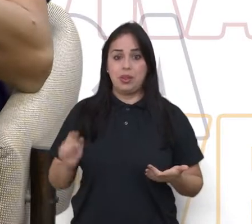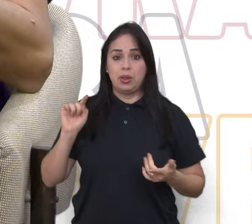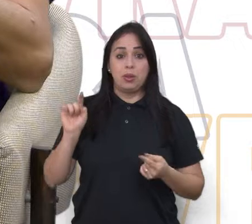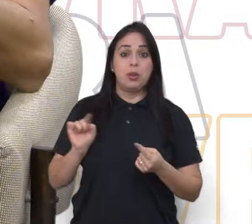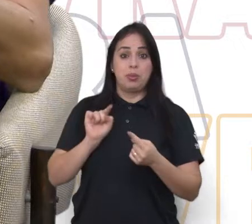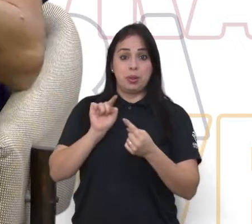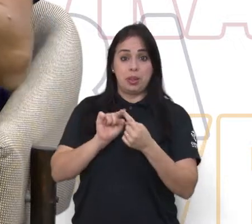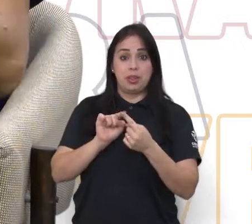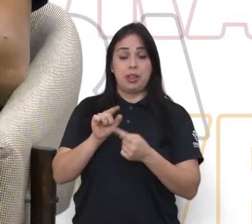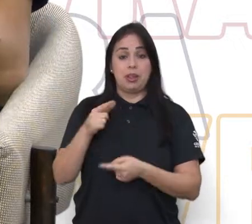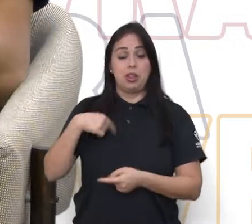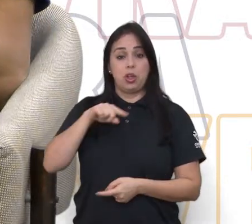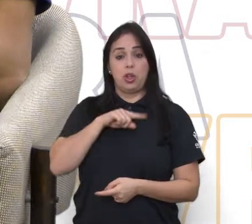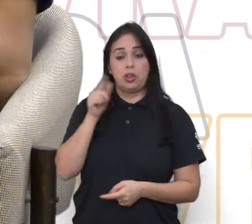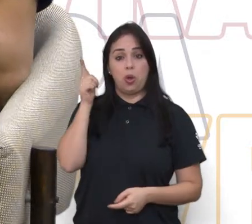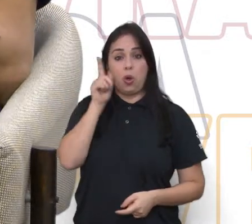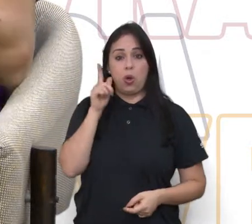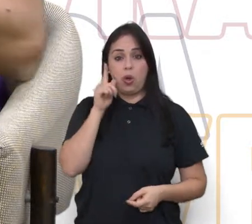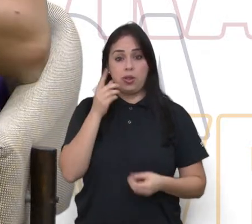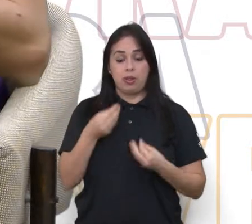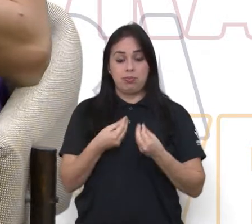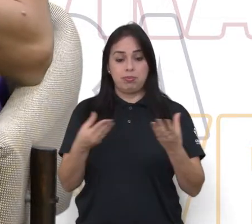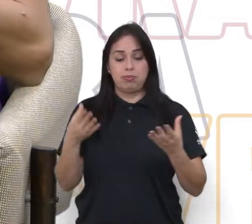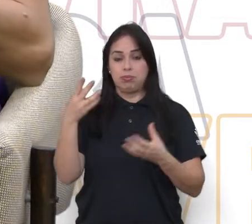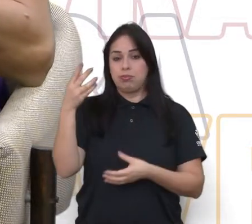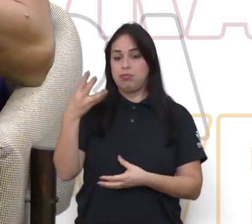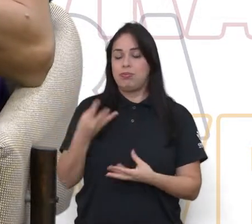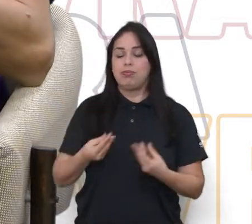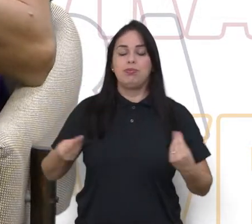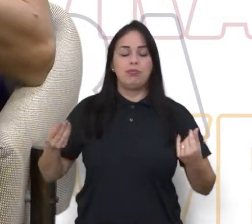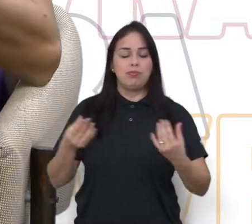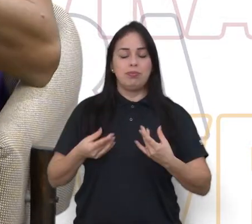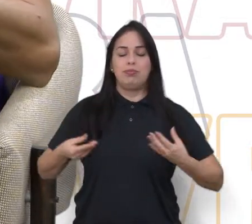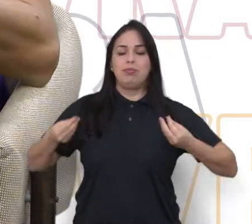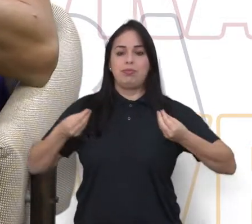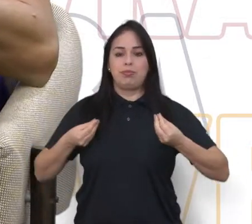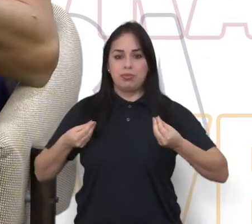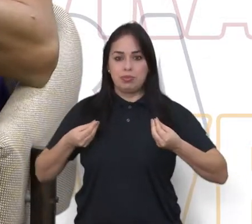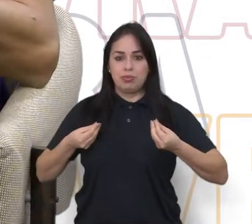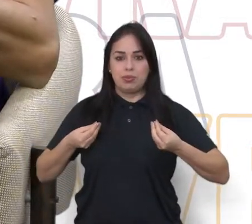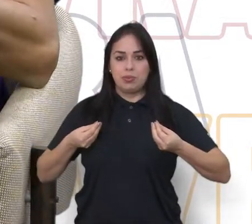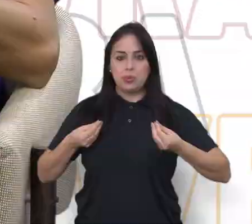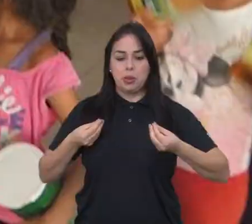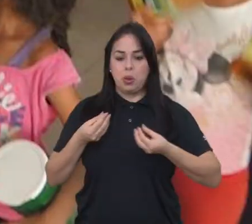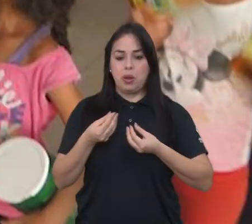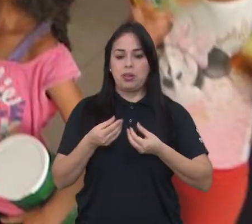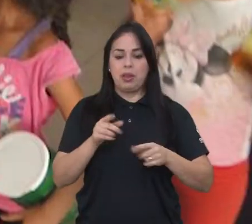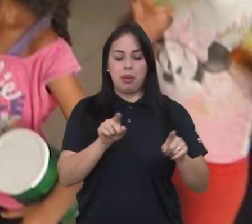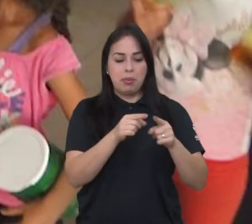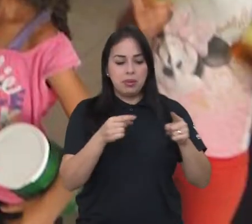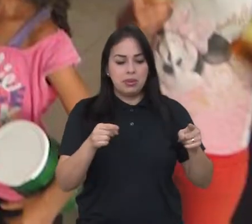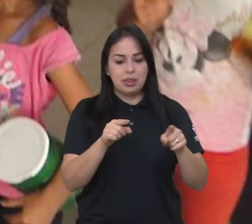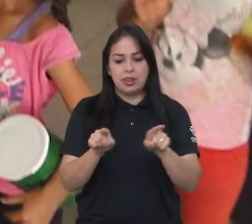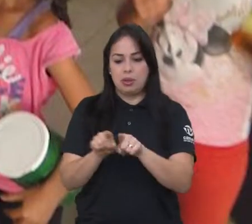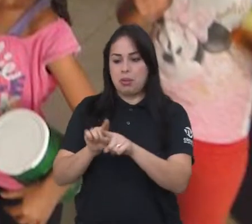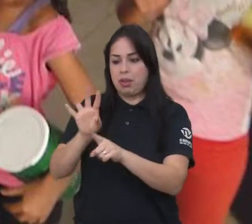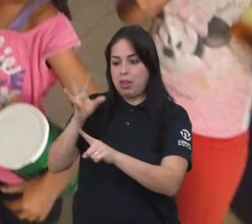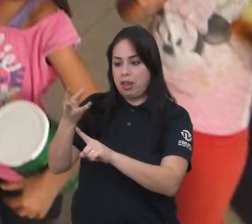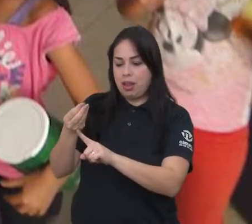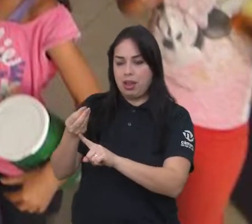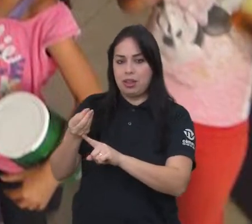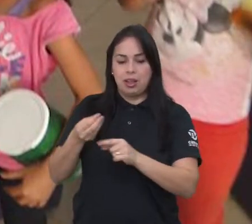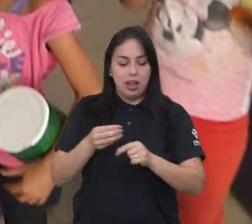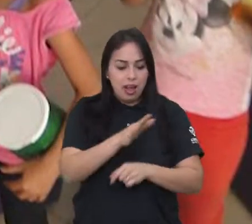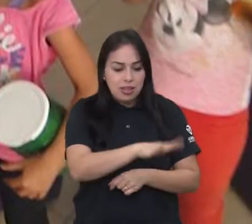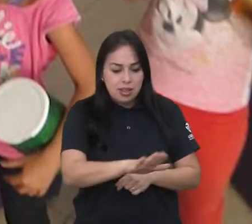finalidade também a gente consegue, sensibilizados através da música e da arte, incentivar crianças,